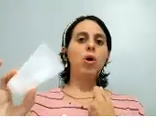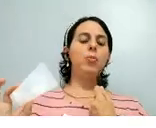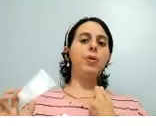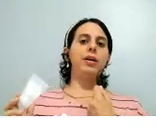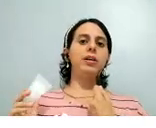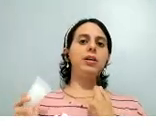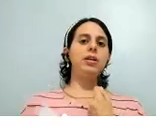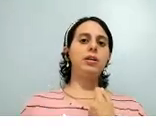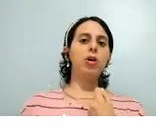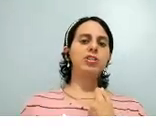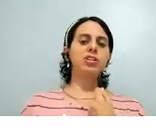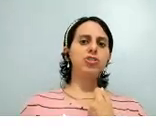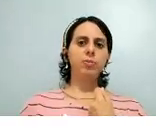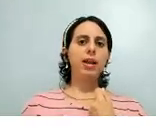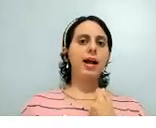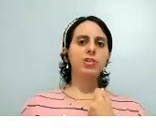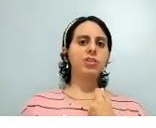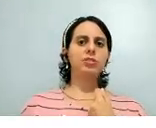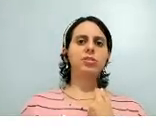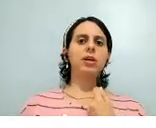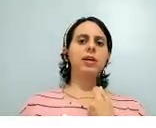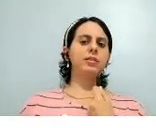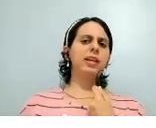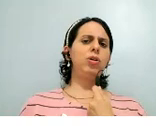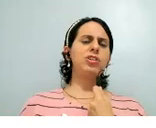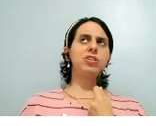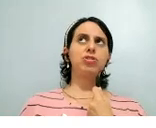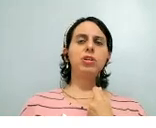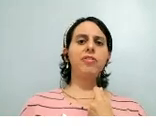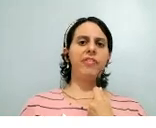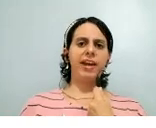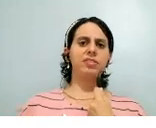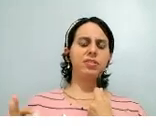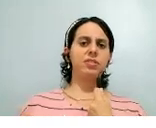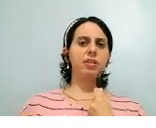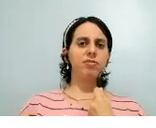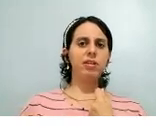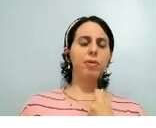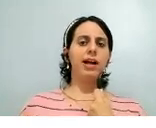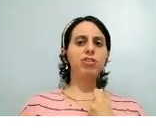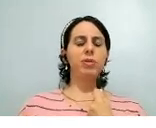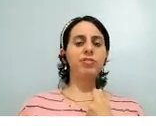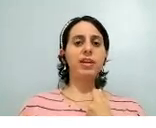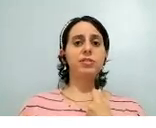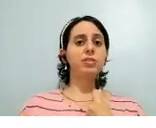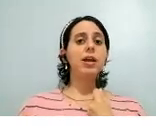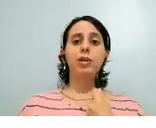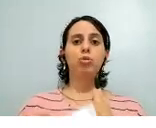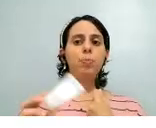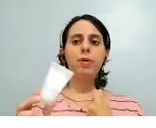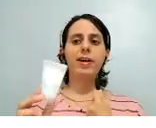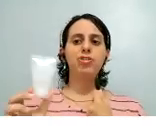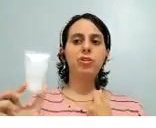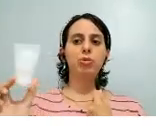você compra em lojas de embalagens, até em lojas de festas, né, que vendem embalagens para festas.